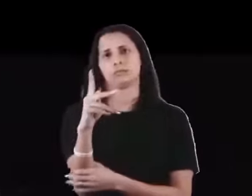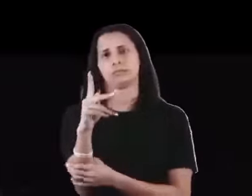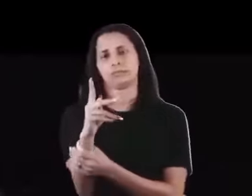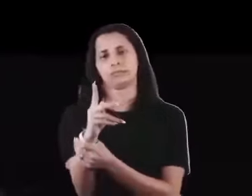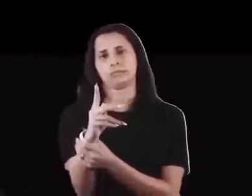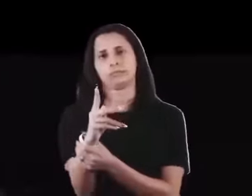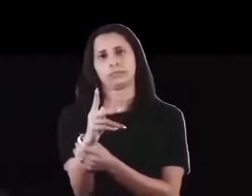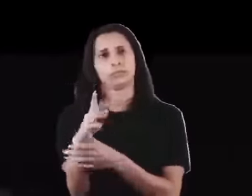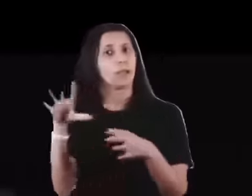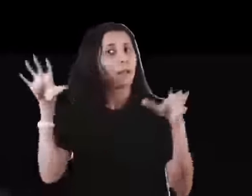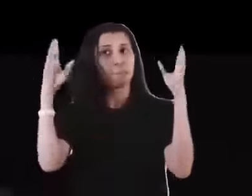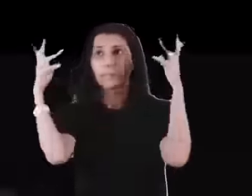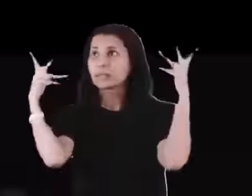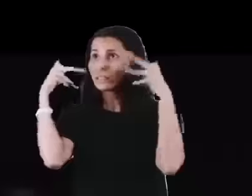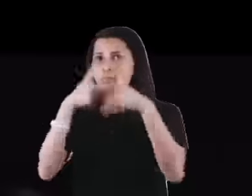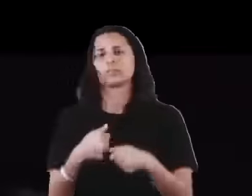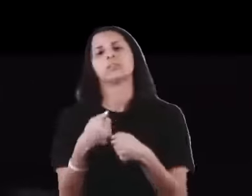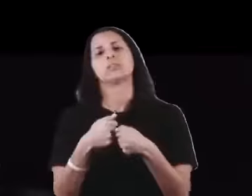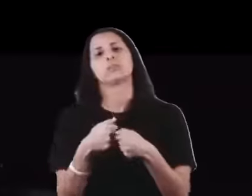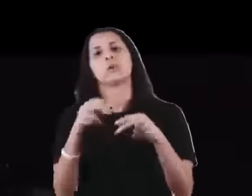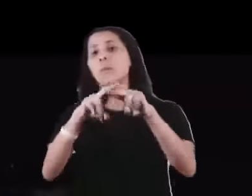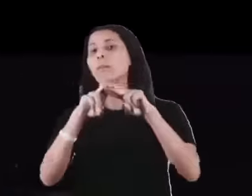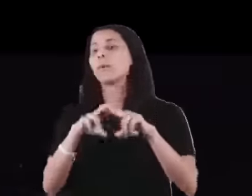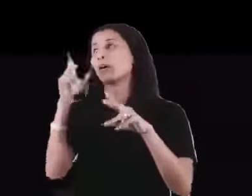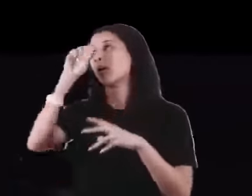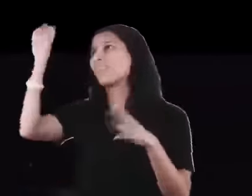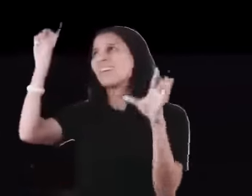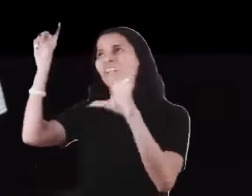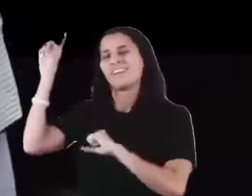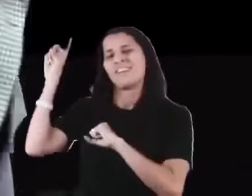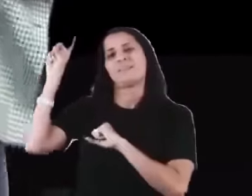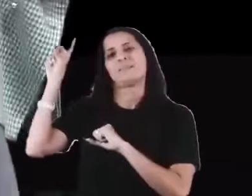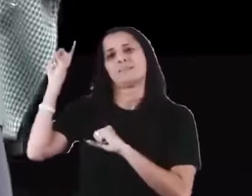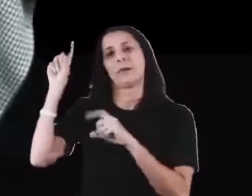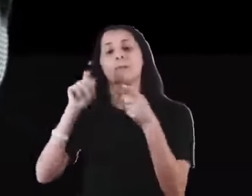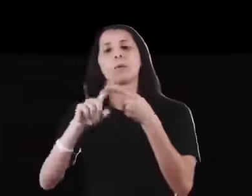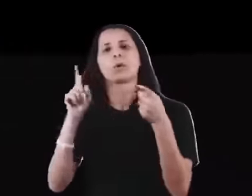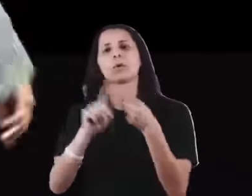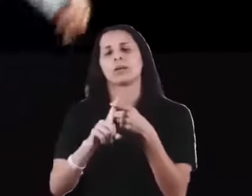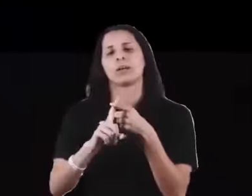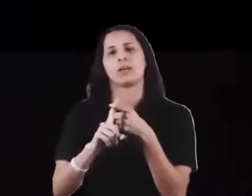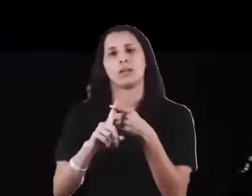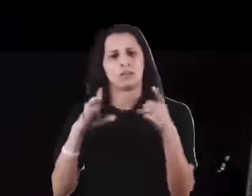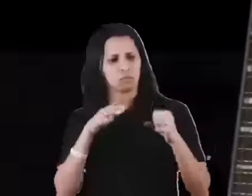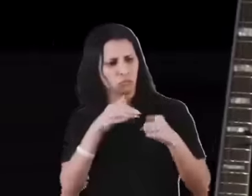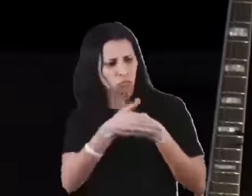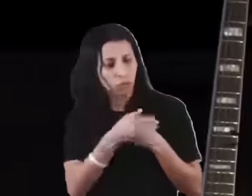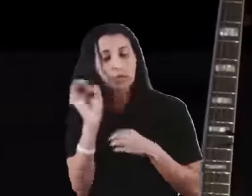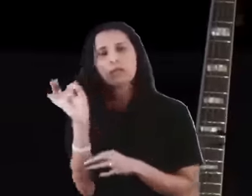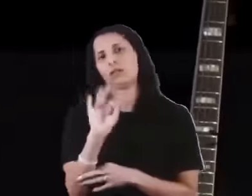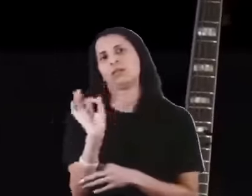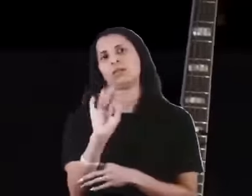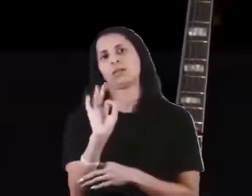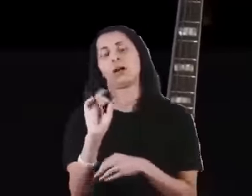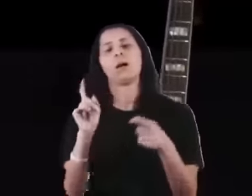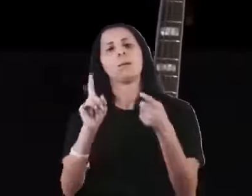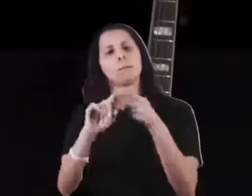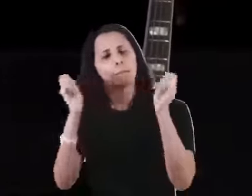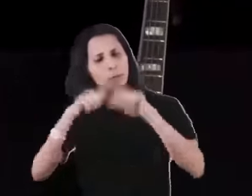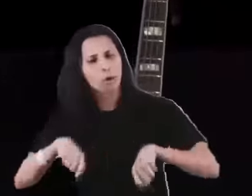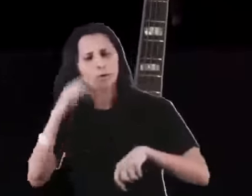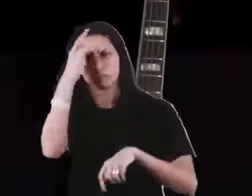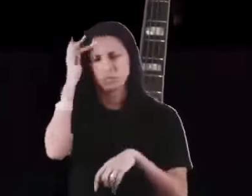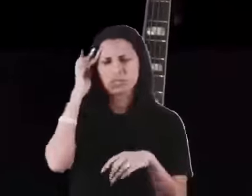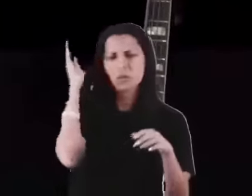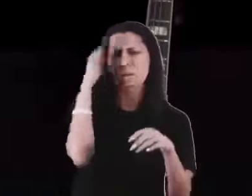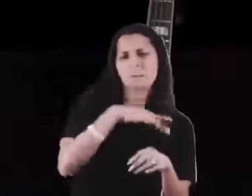é maravilhosa por isso que eu amo a Deus porque nada passa de um culto à Deus pode alguém fazer o mal contra